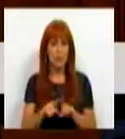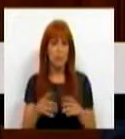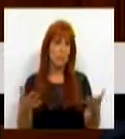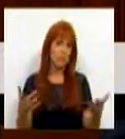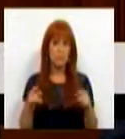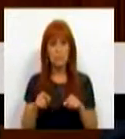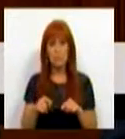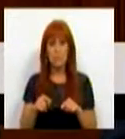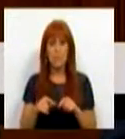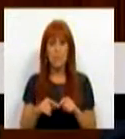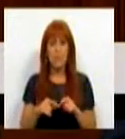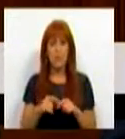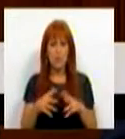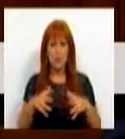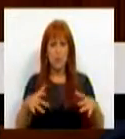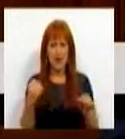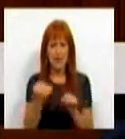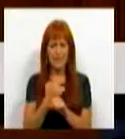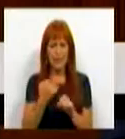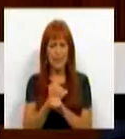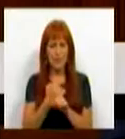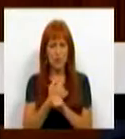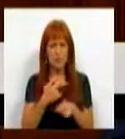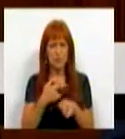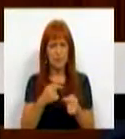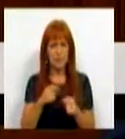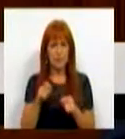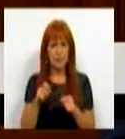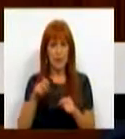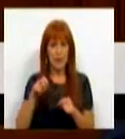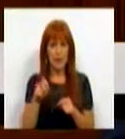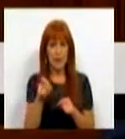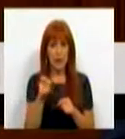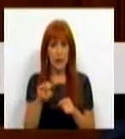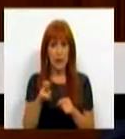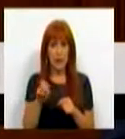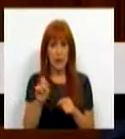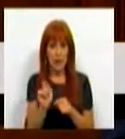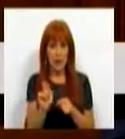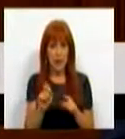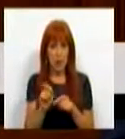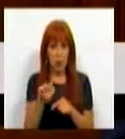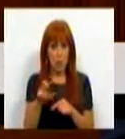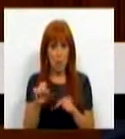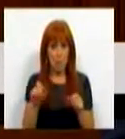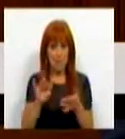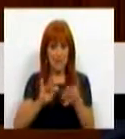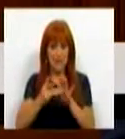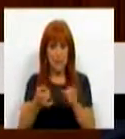com expansão das atividades para o Brasil, e também